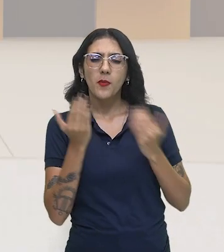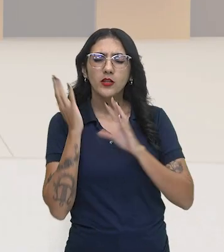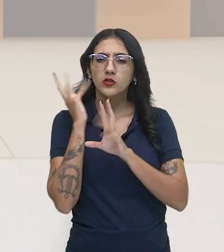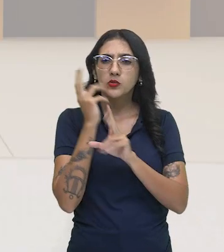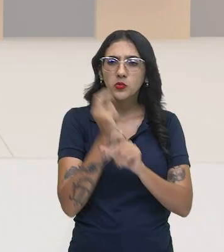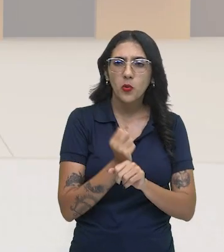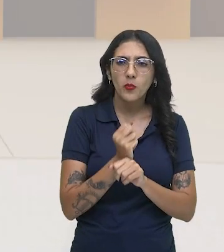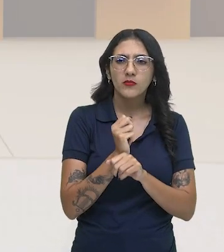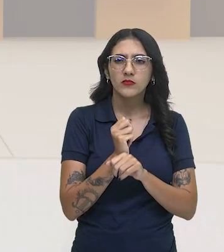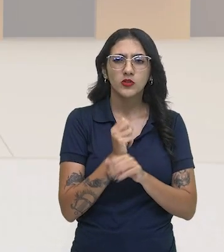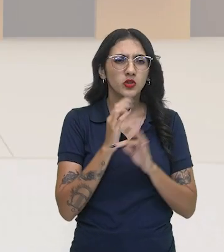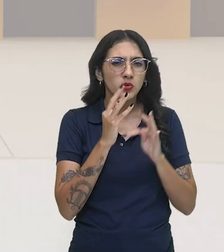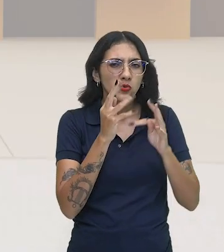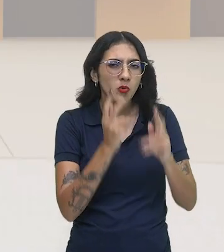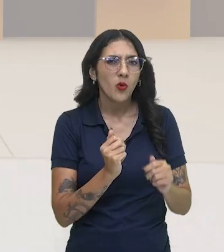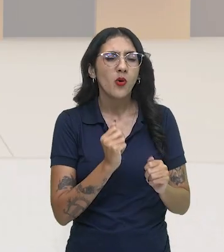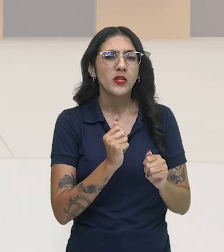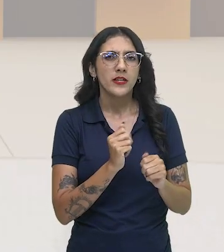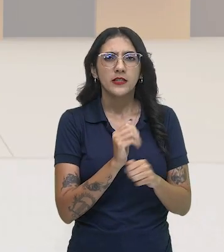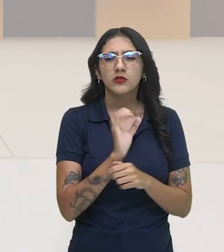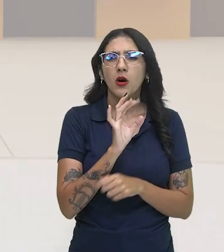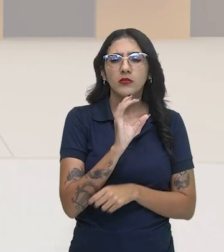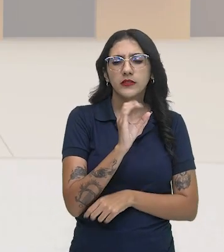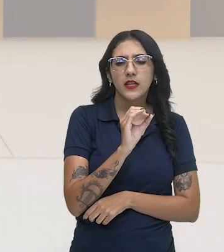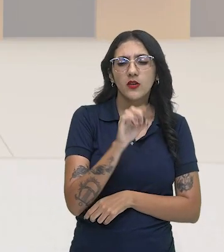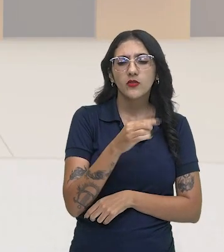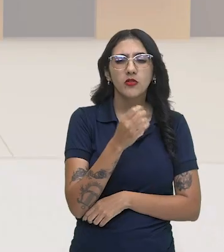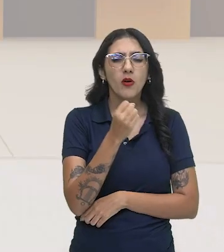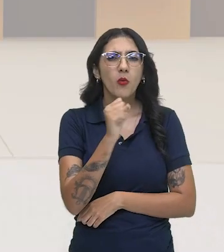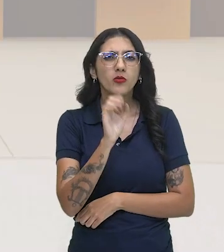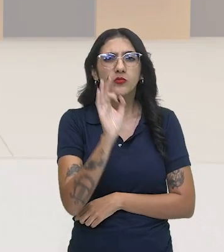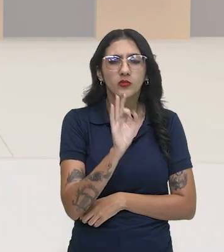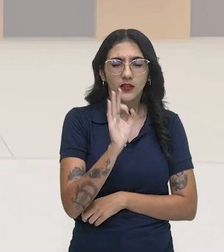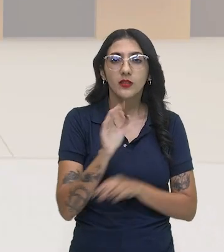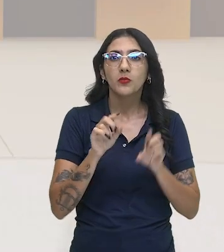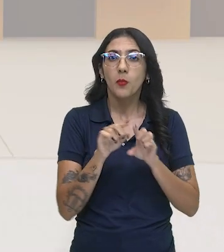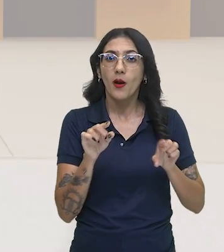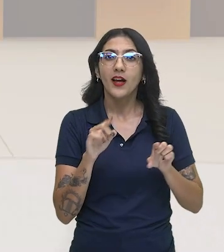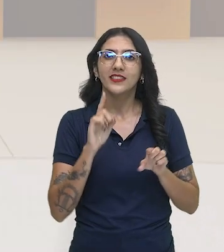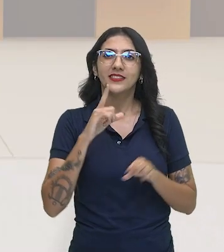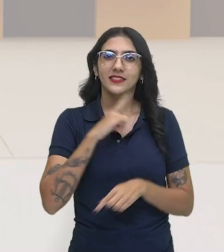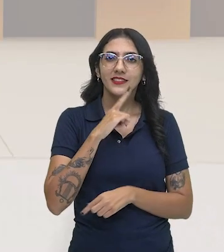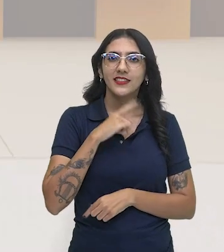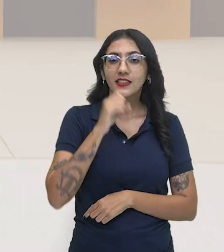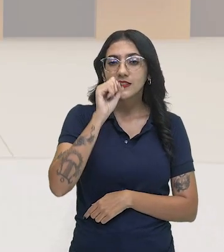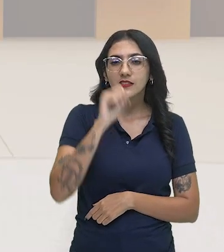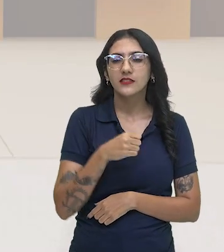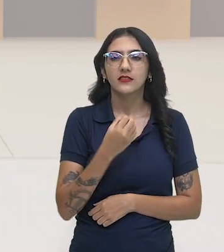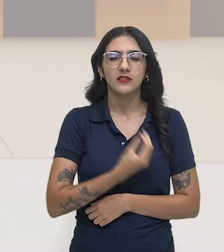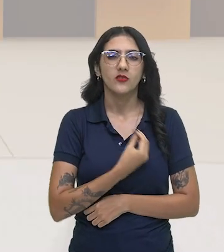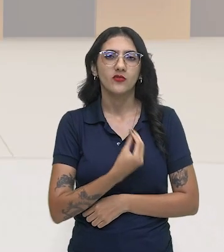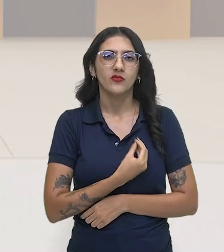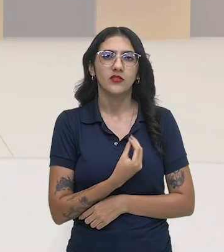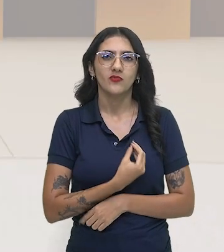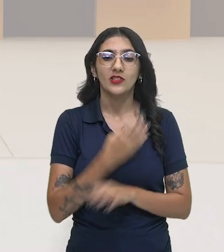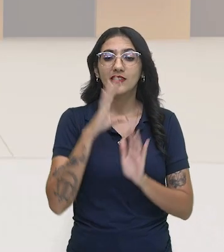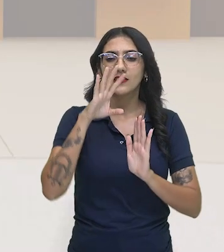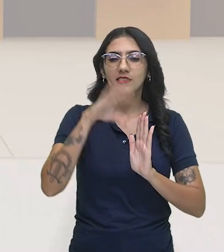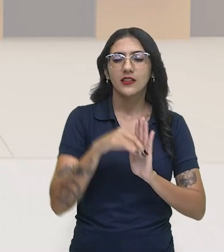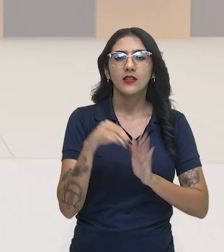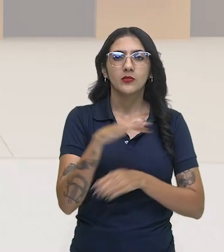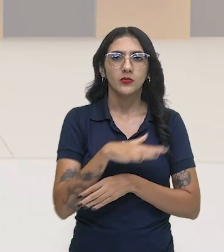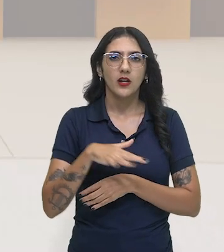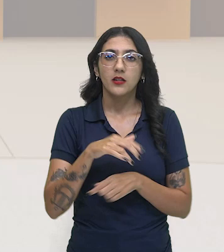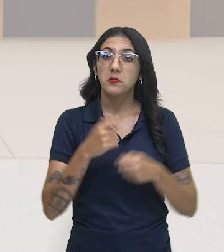baixo. 0,8 e tal, verdade. mas são pessoas que existem, são pessoas que estão ali, vivendo a sua vida e merecem ter